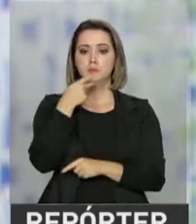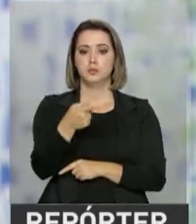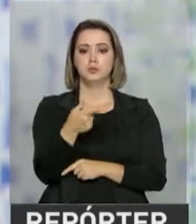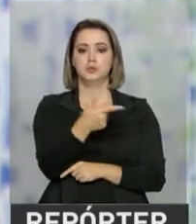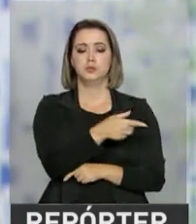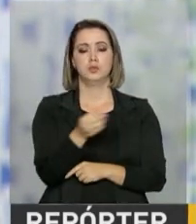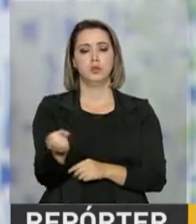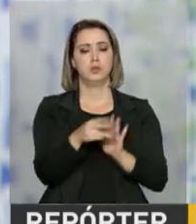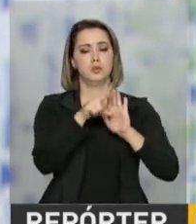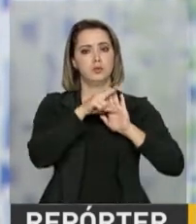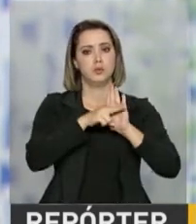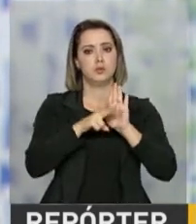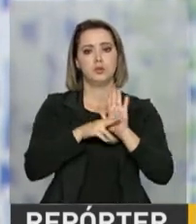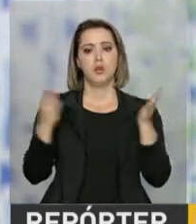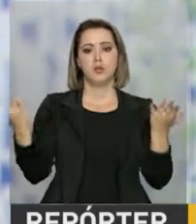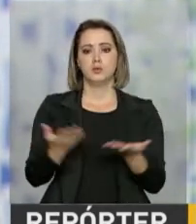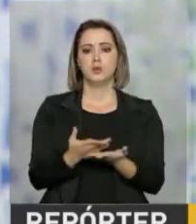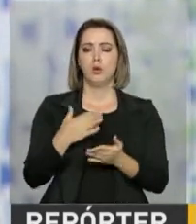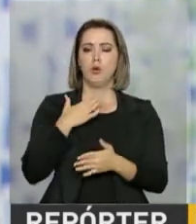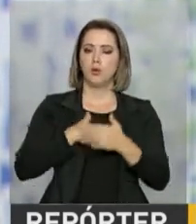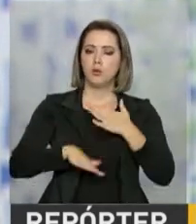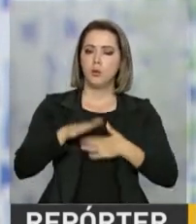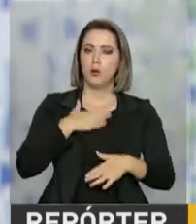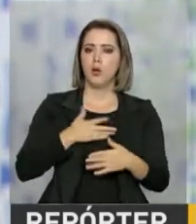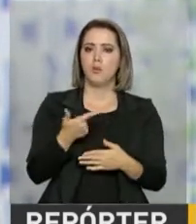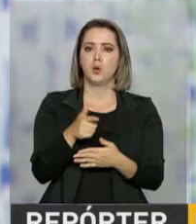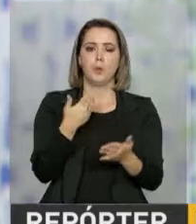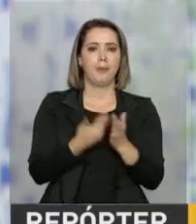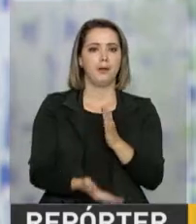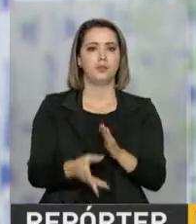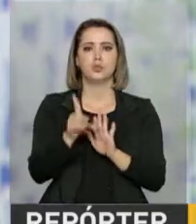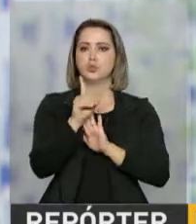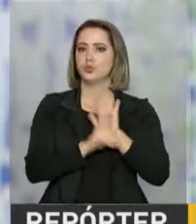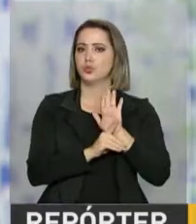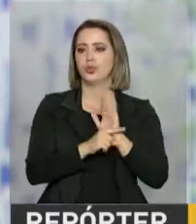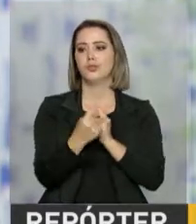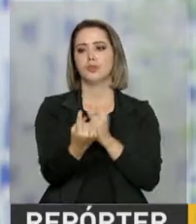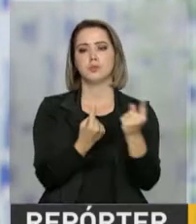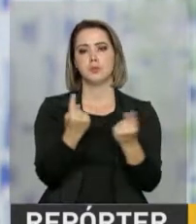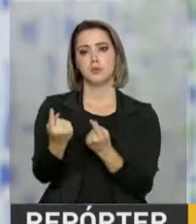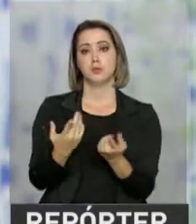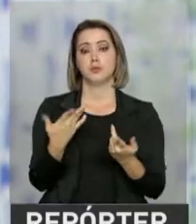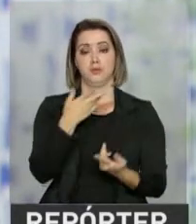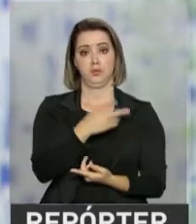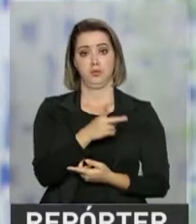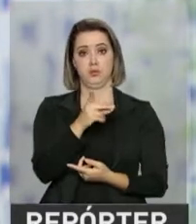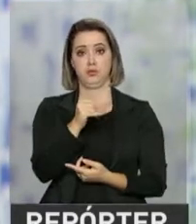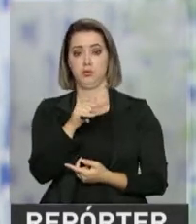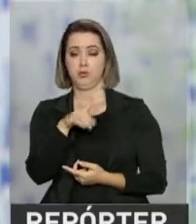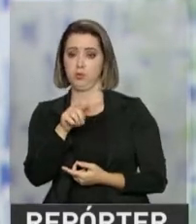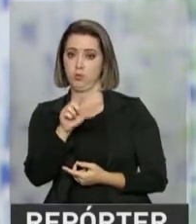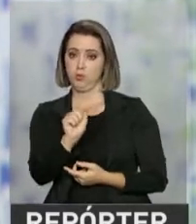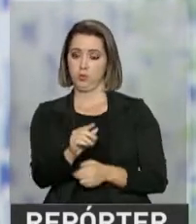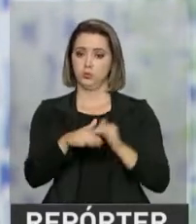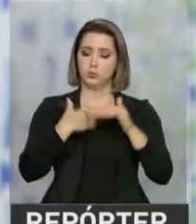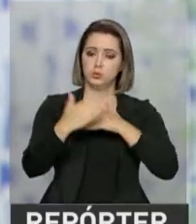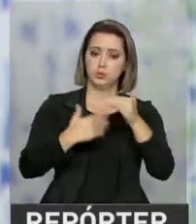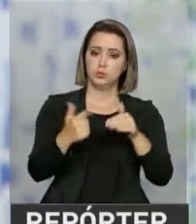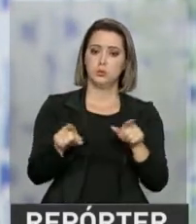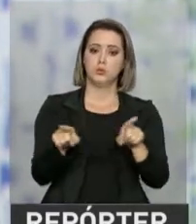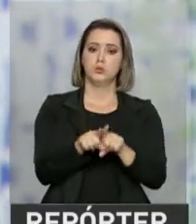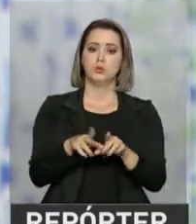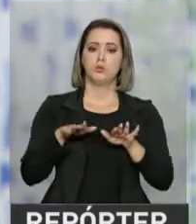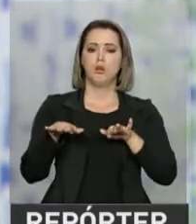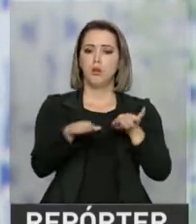deve ser feita agora, de forma mais suave, sem perda de direitos aos cidadãos. Para Diogo Oliveira, a reforma vai ser gradual e